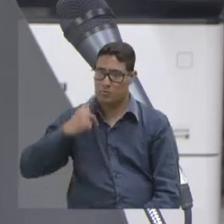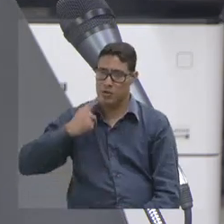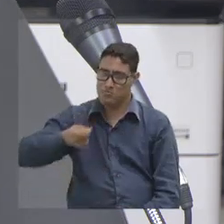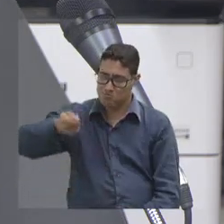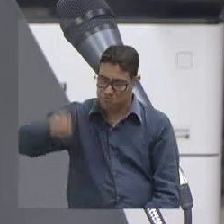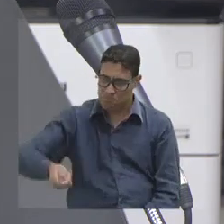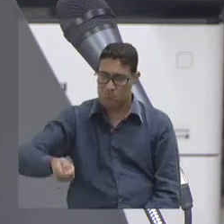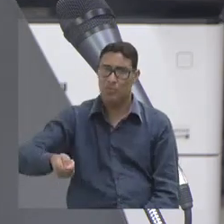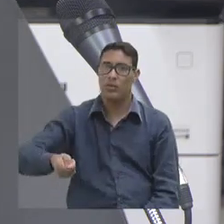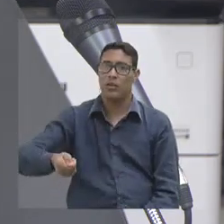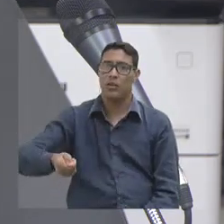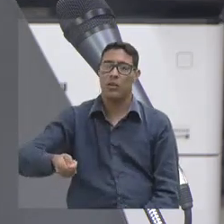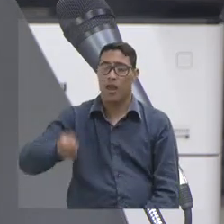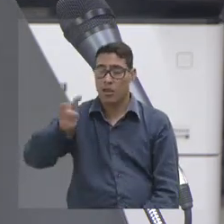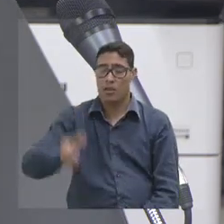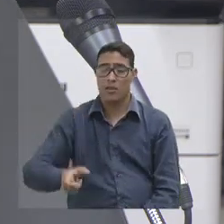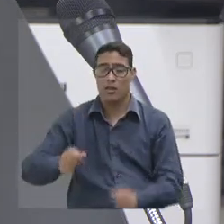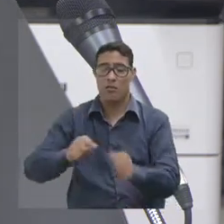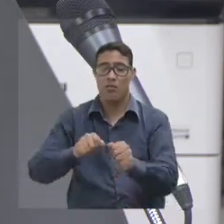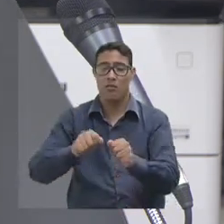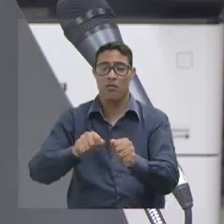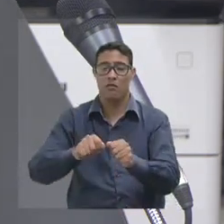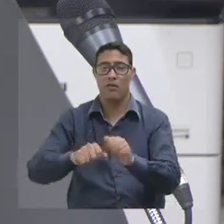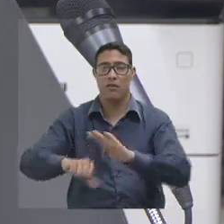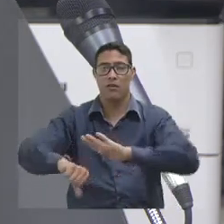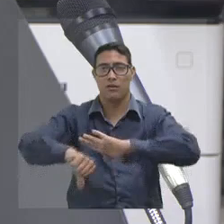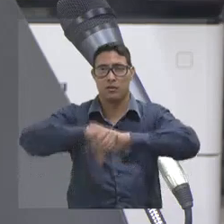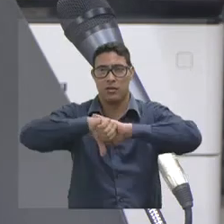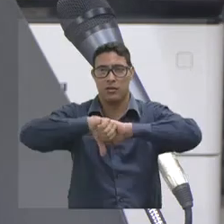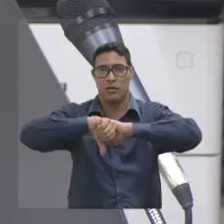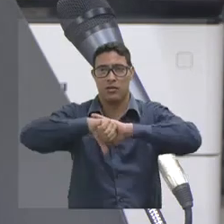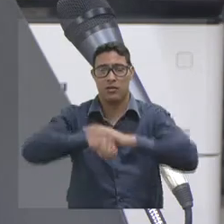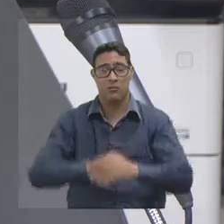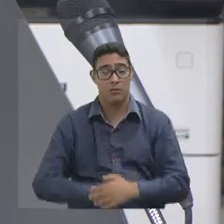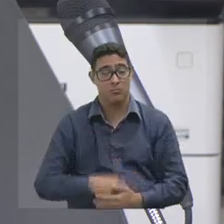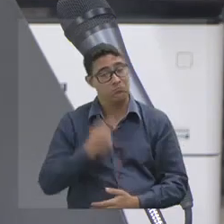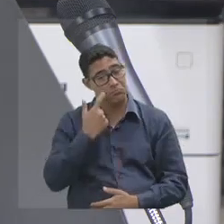cometeu esse crime Então para mim ali tá o maior exemplo